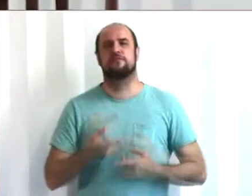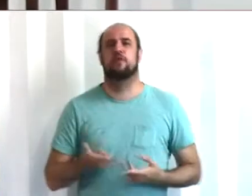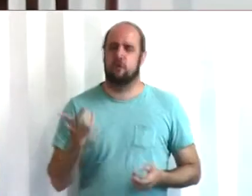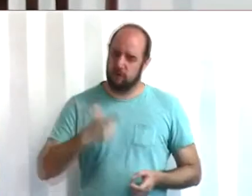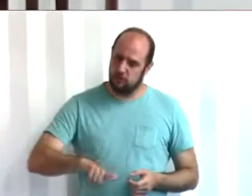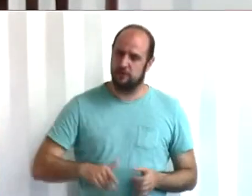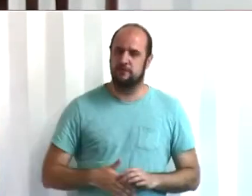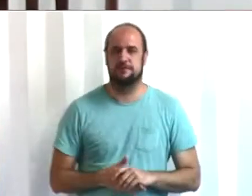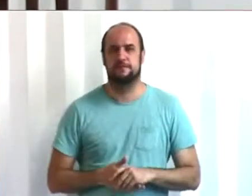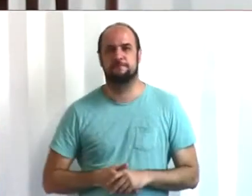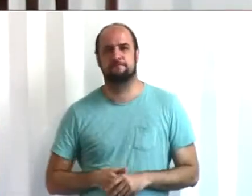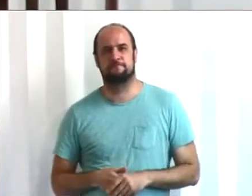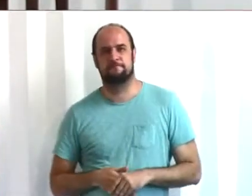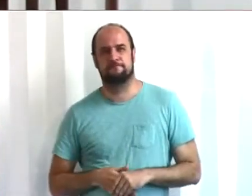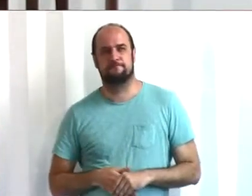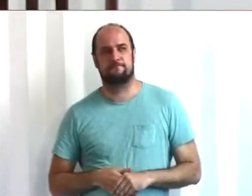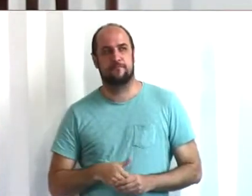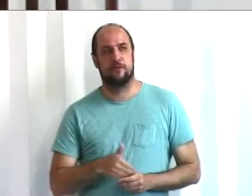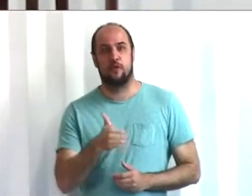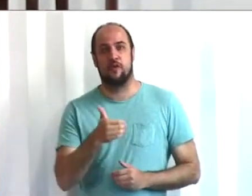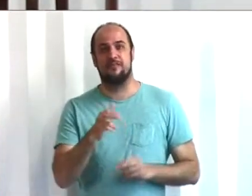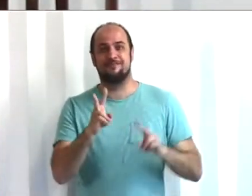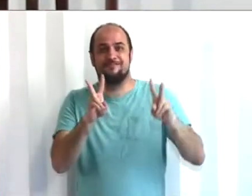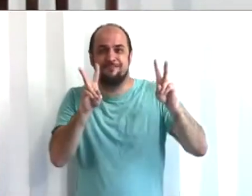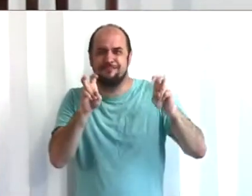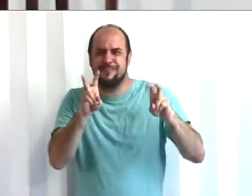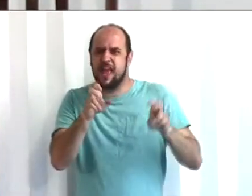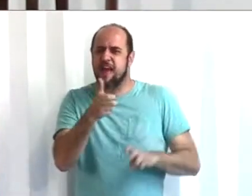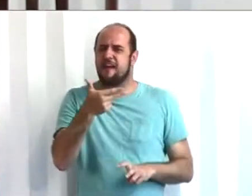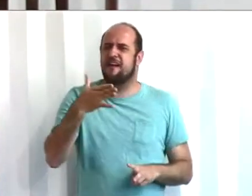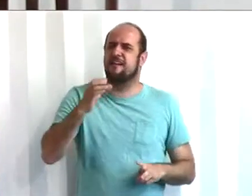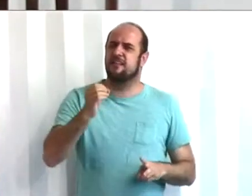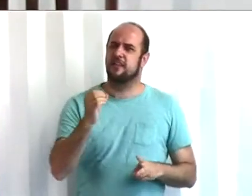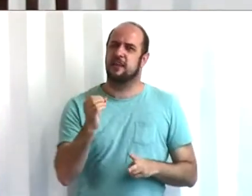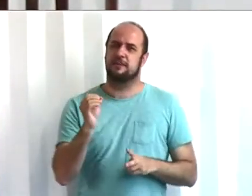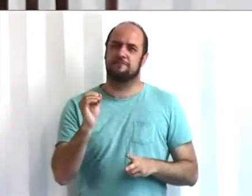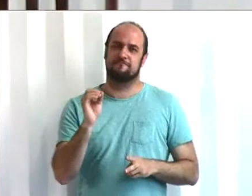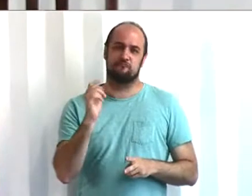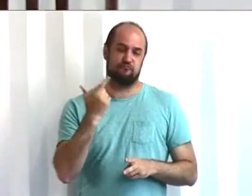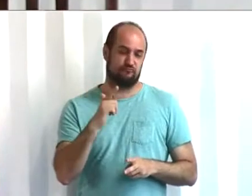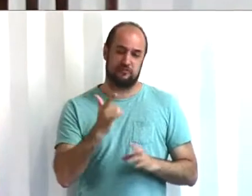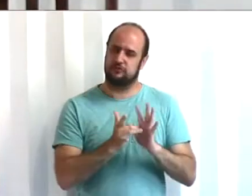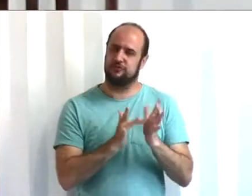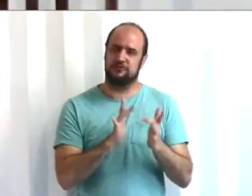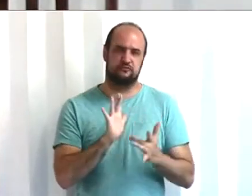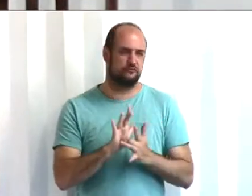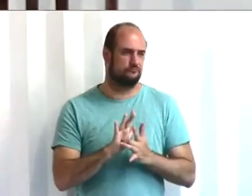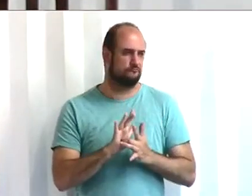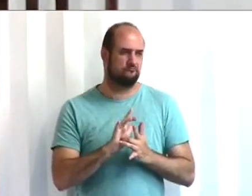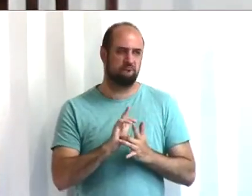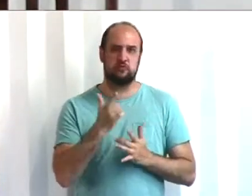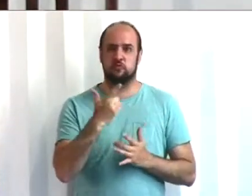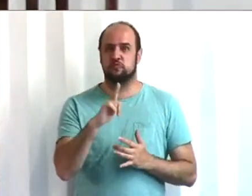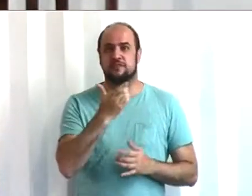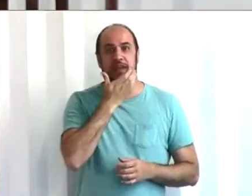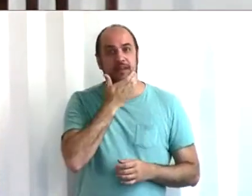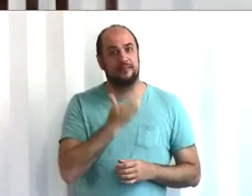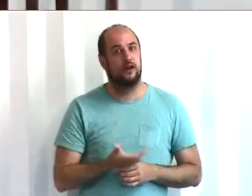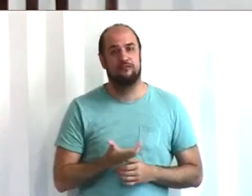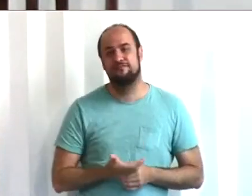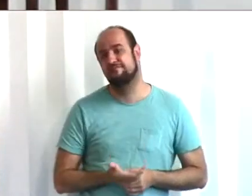máscara. Os 10 assuntos mais falados na atualidade não incluem Jesus Cristo, não incluem nem mesmo o